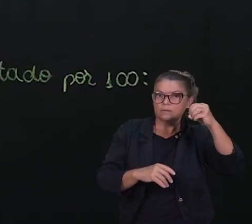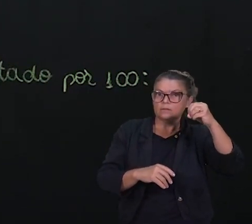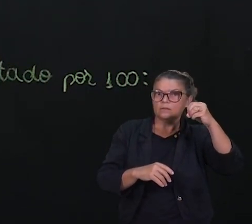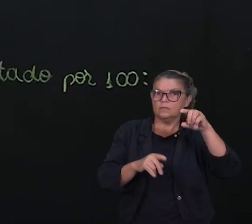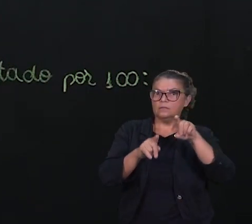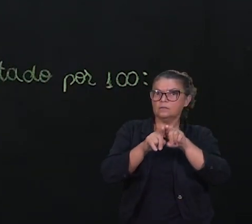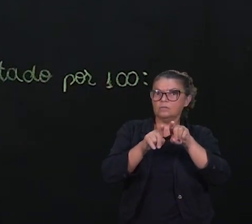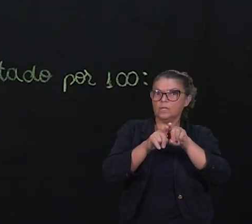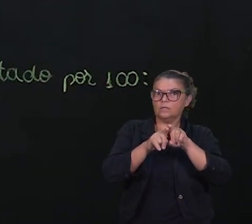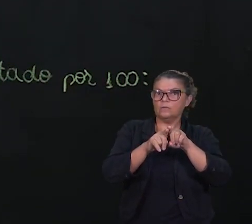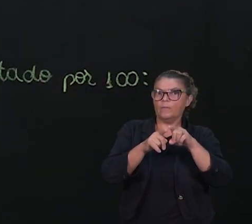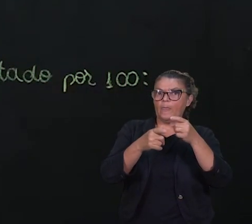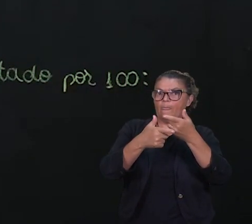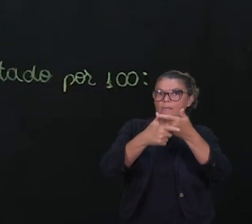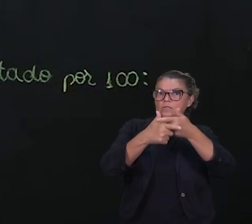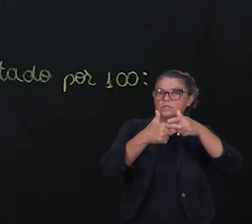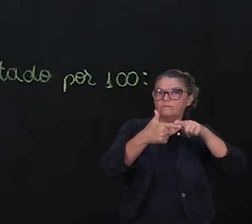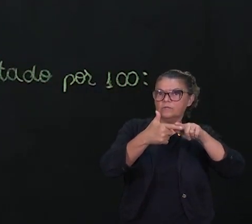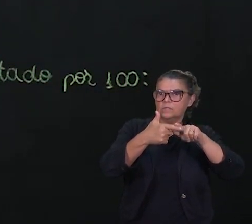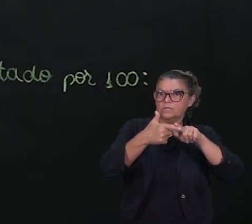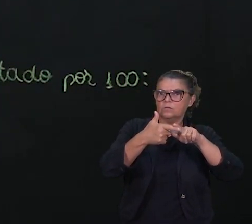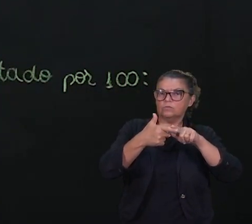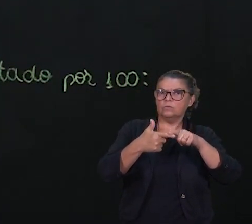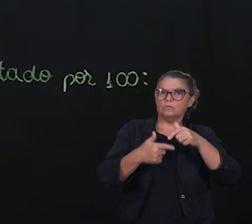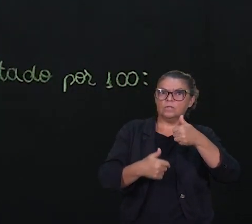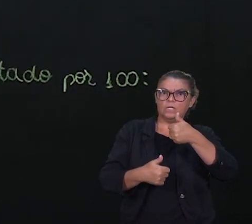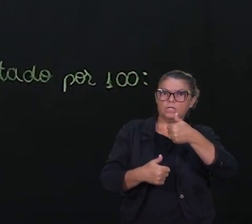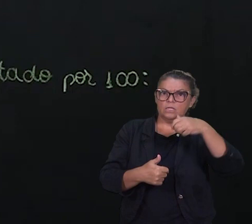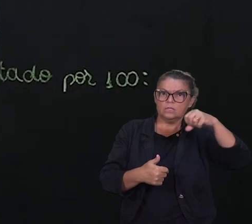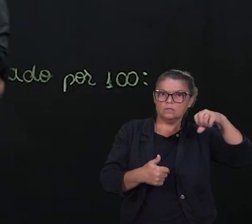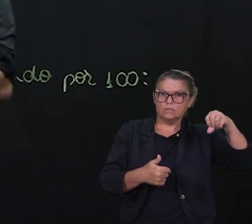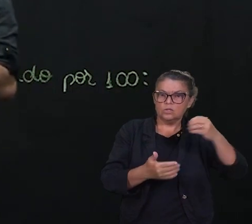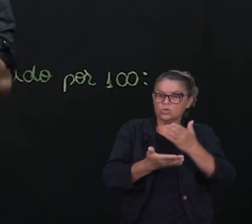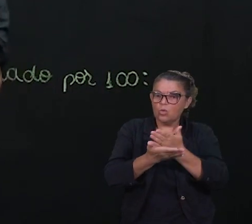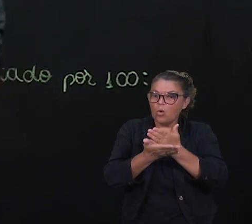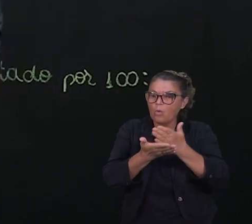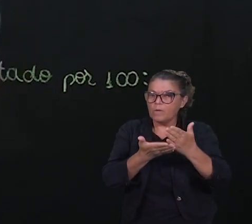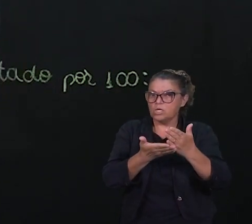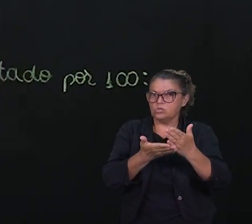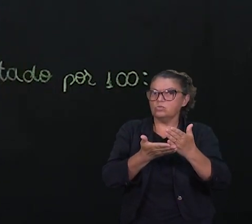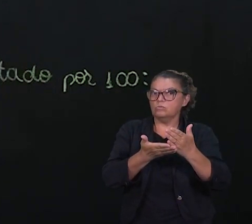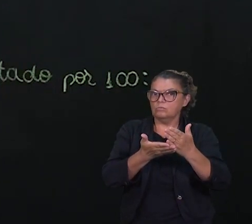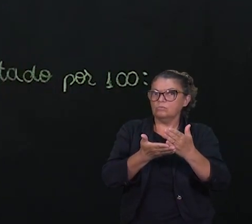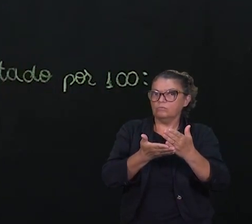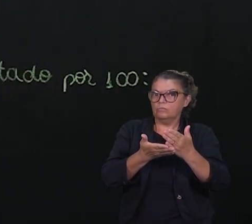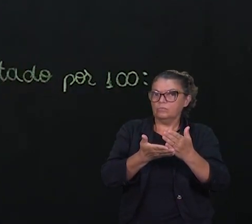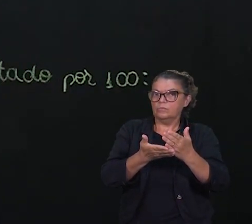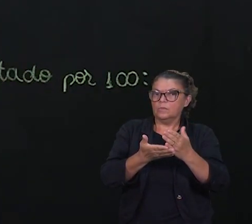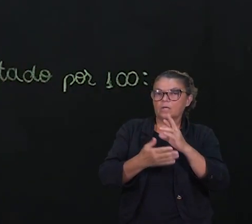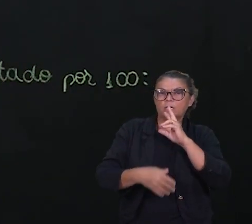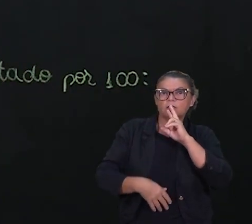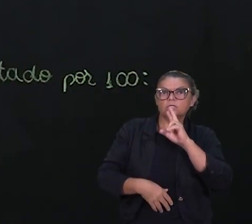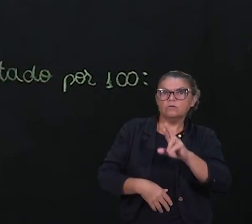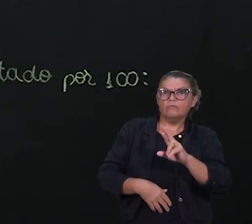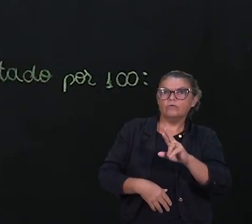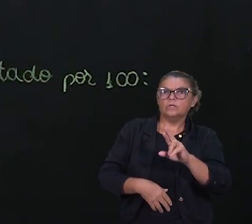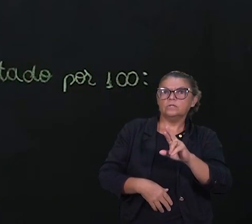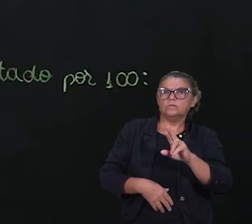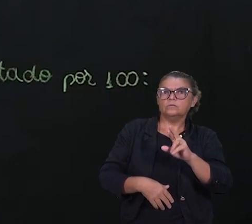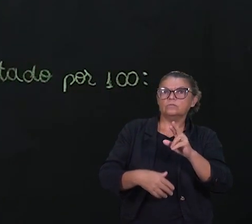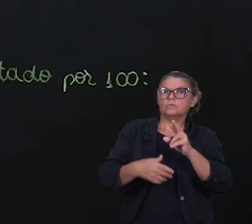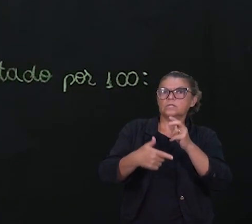30, e dividi-lo pelo valor do preço inicial, do preço original. Resolvendo